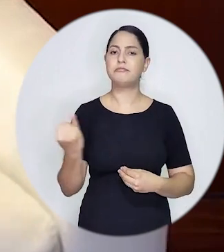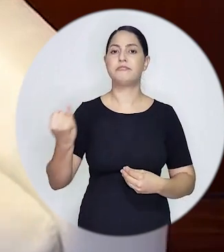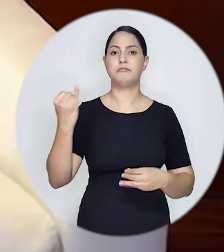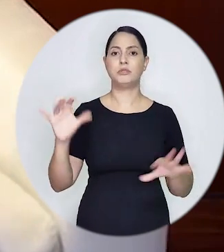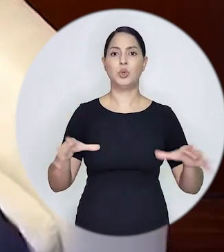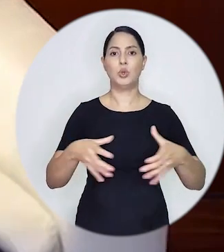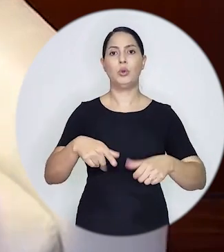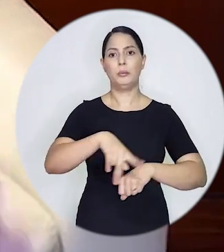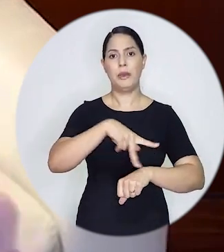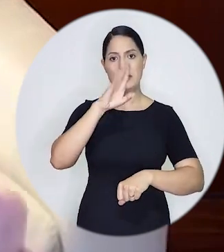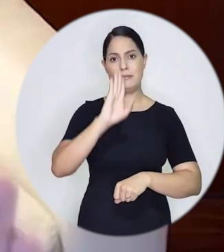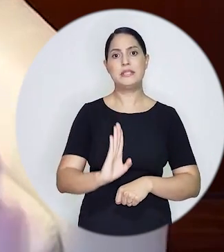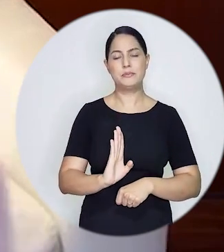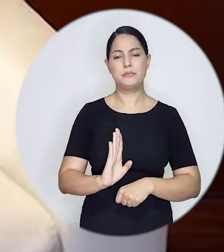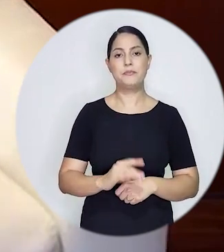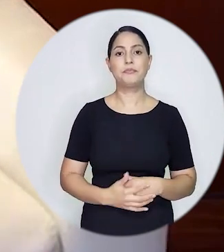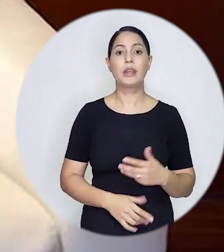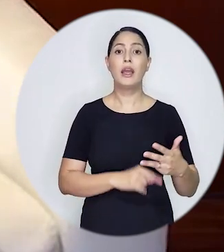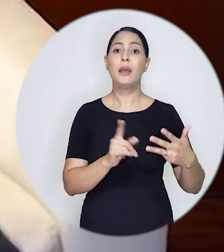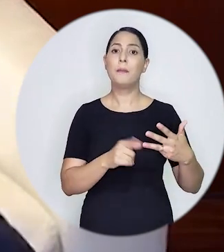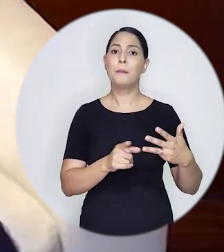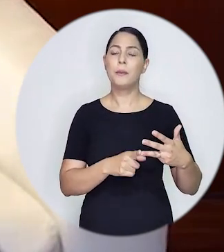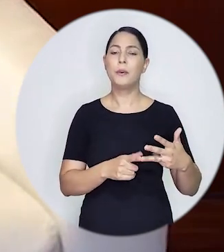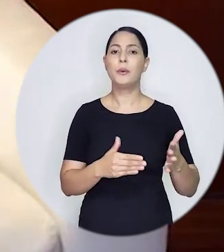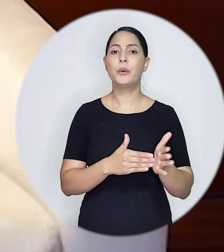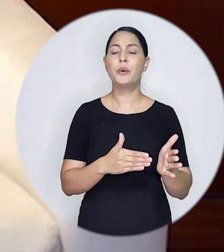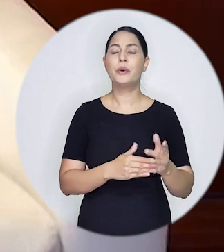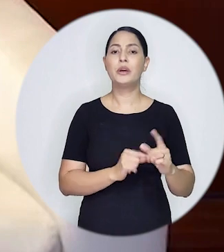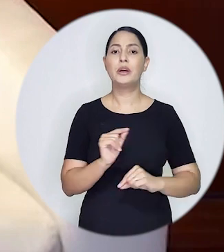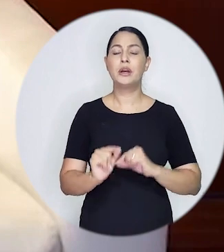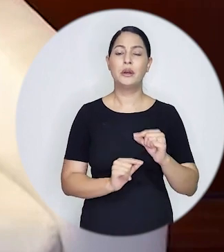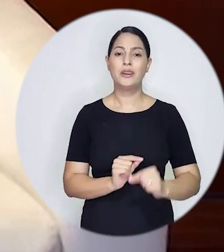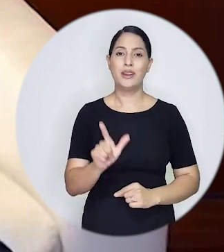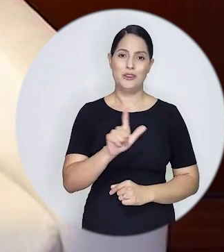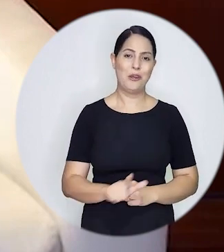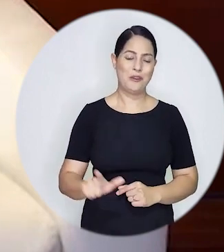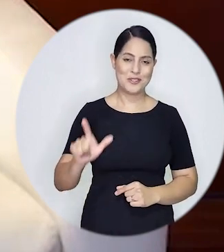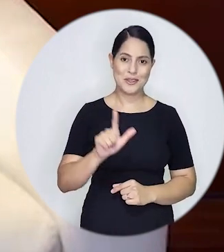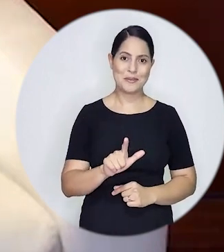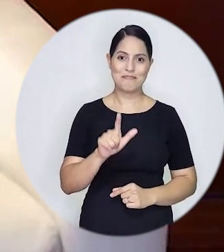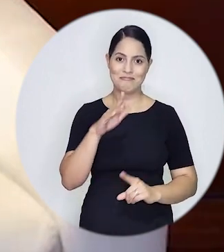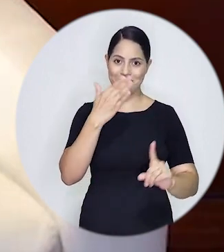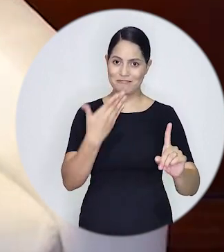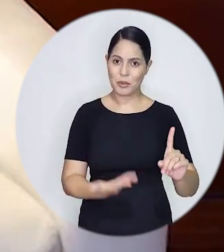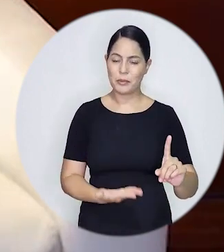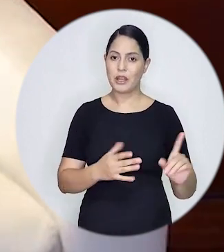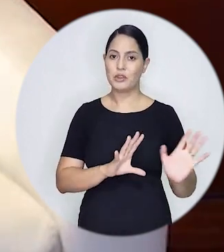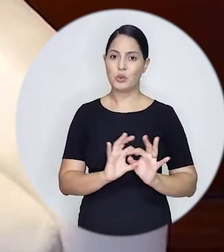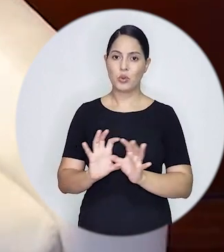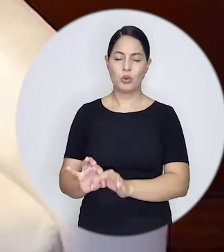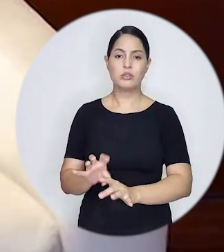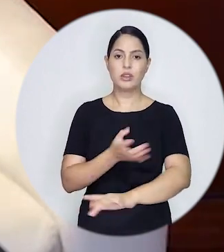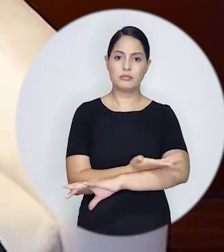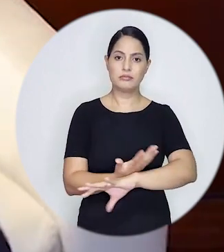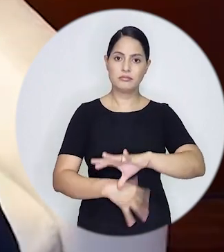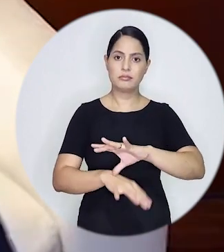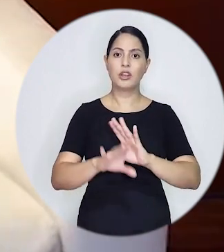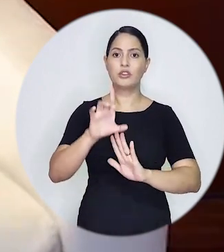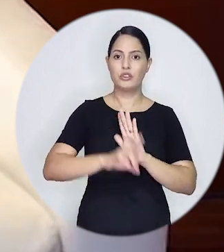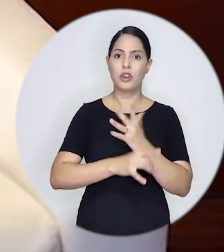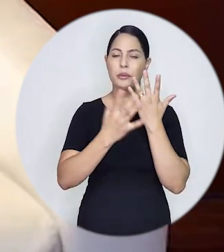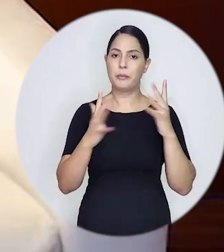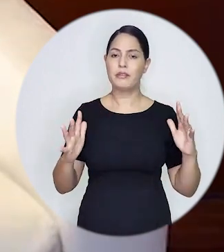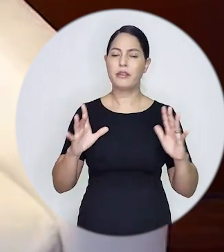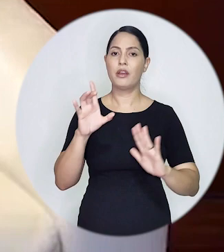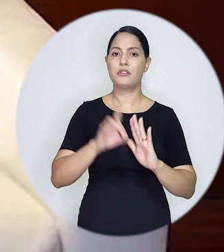tributário ambiental, não, direito ambiental tributário, não é? Aí o meio ambiente, essa procura pela preservação do meio ambiente,